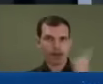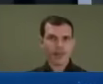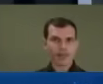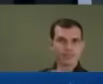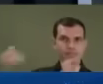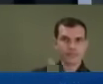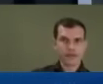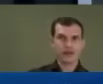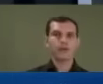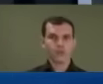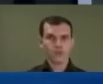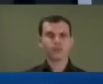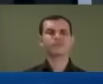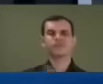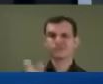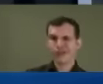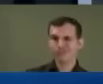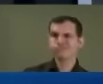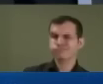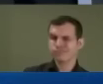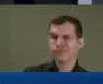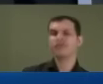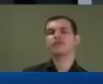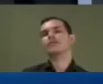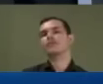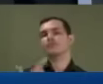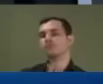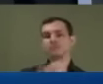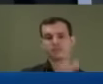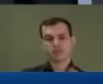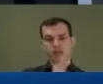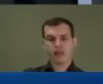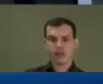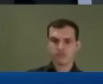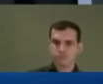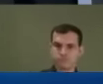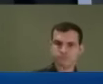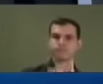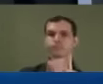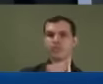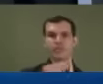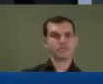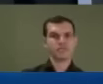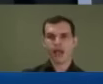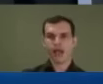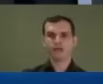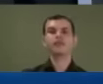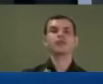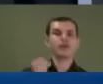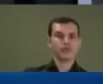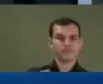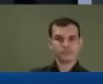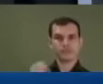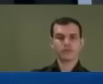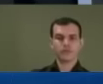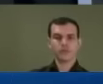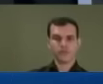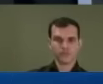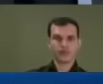Depois de anos sem qualquer tipo de reajuste salarial, ano passado o governo federal assegurou 9% de ajuste salarial